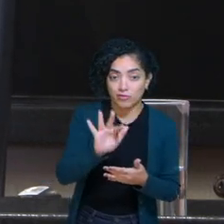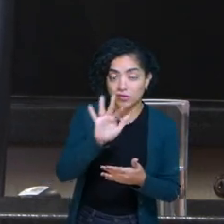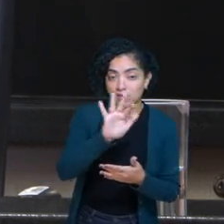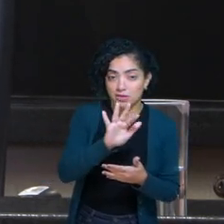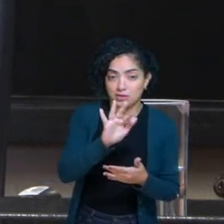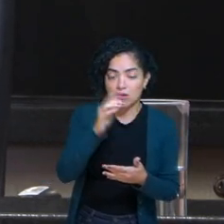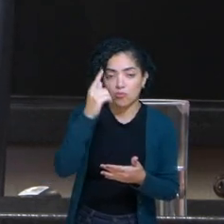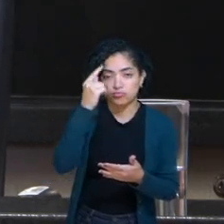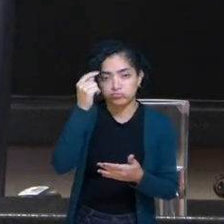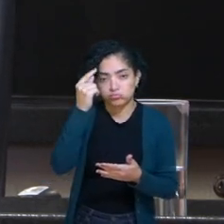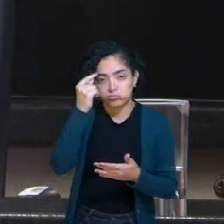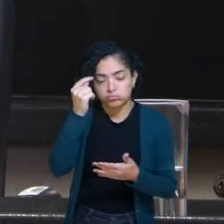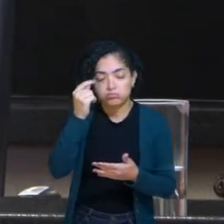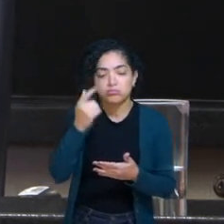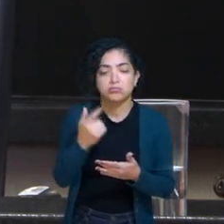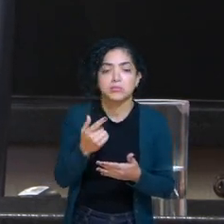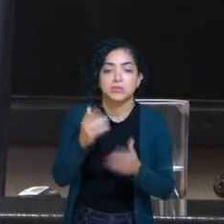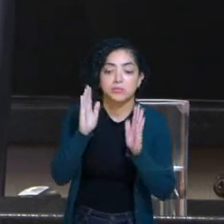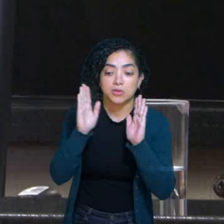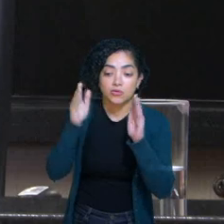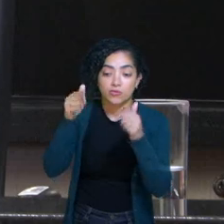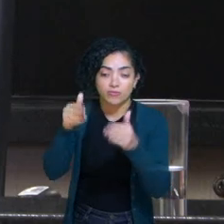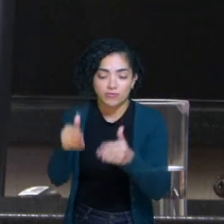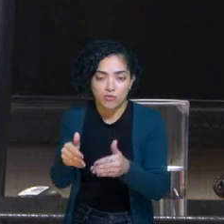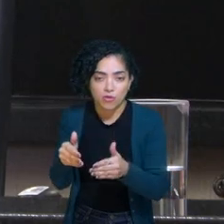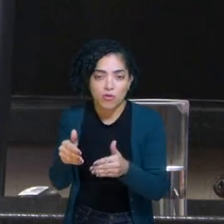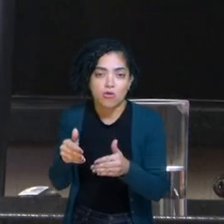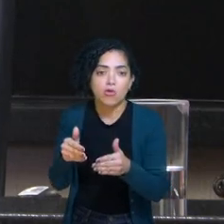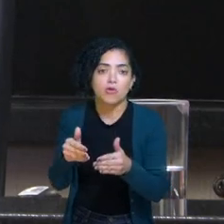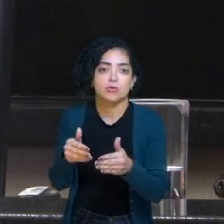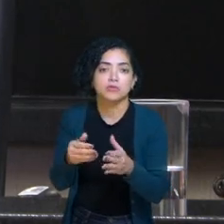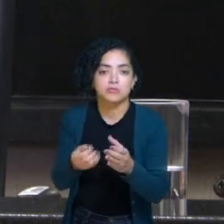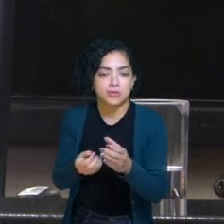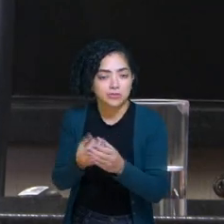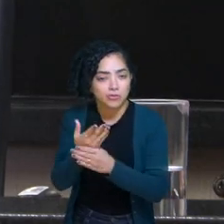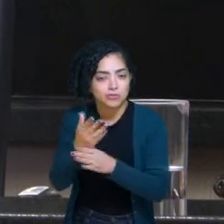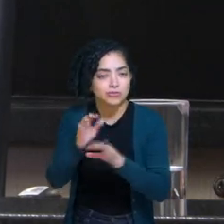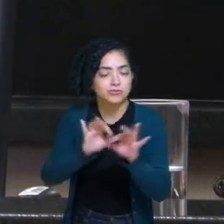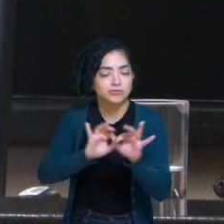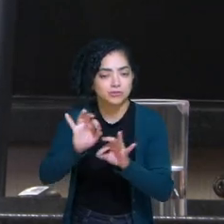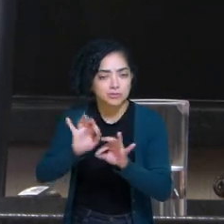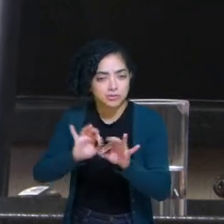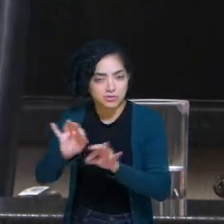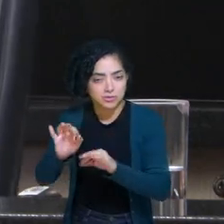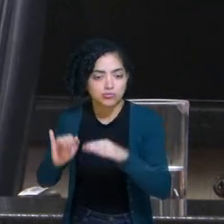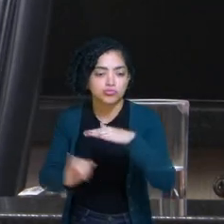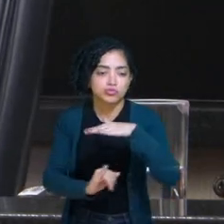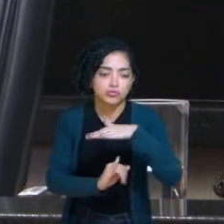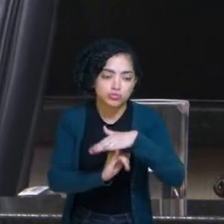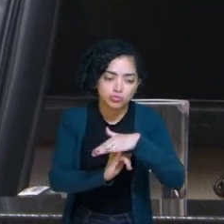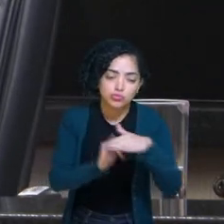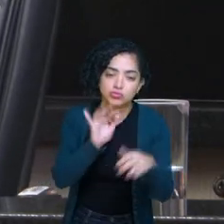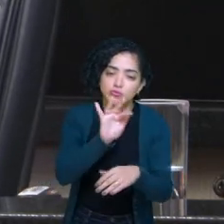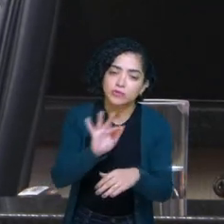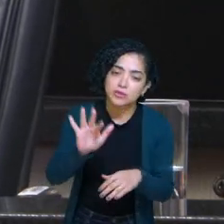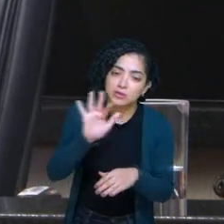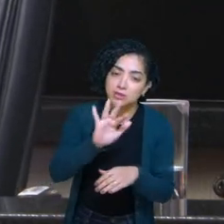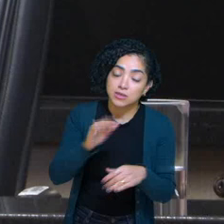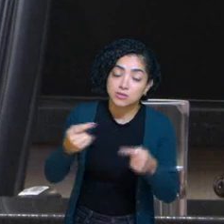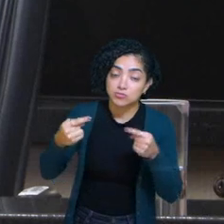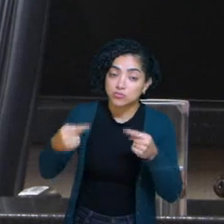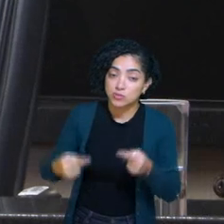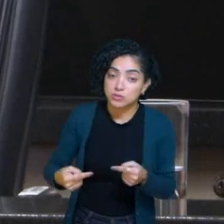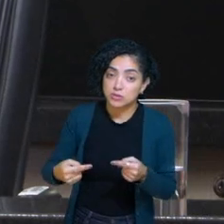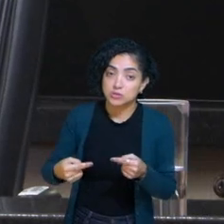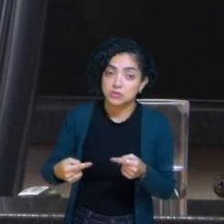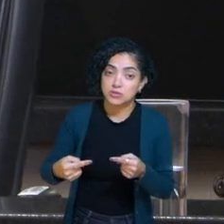fórum das licenciaturas também está em construção os institutos federais também estão fazendo acho que um desafio aqui não sei se